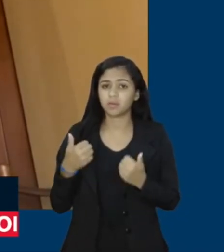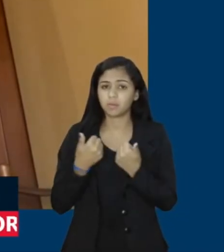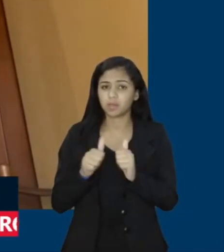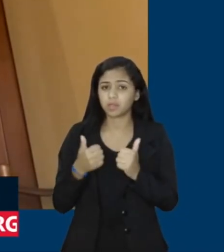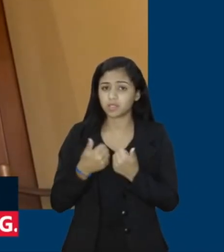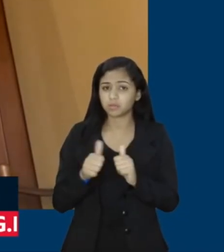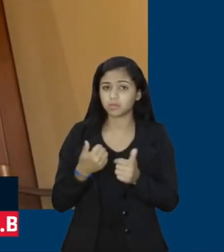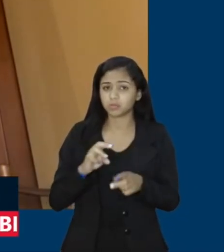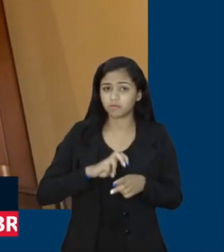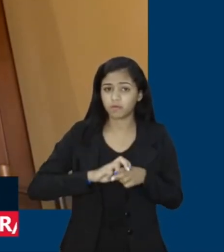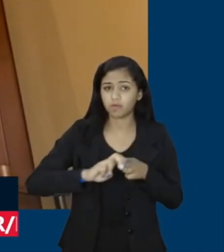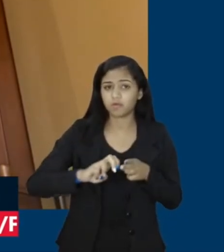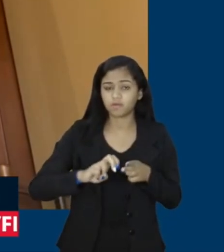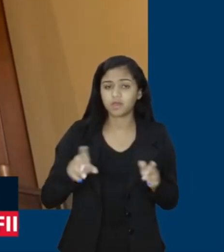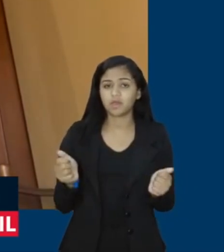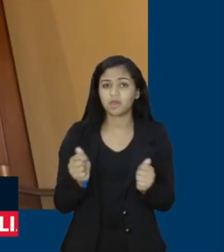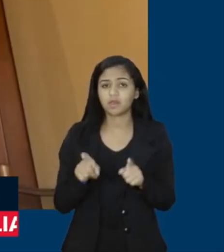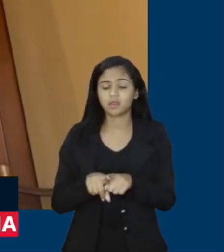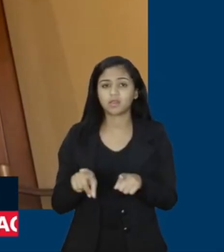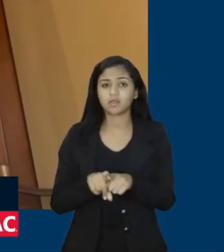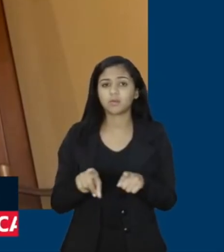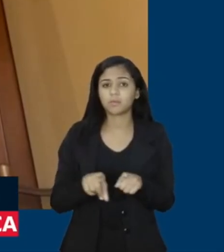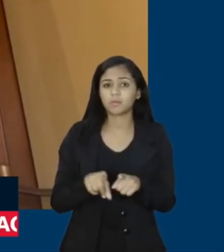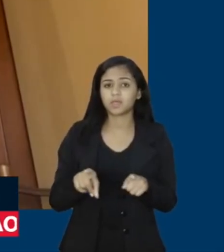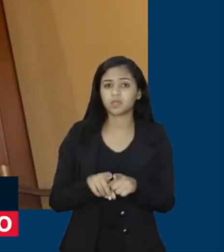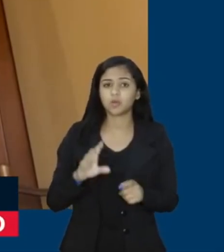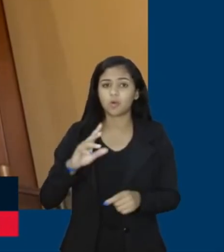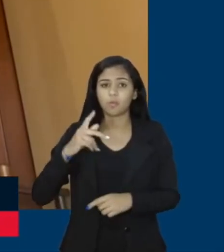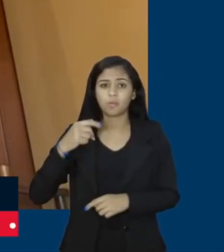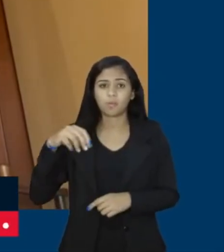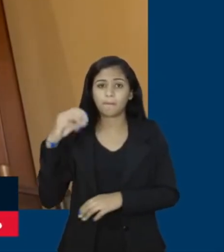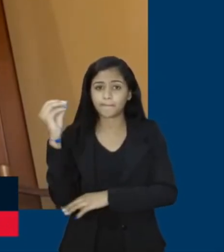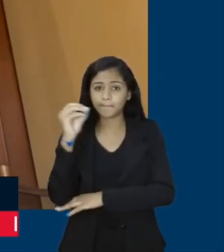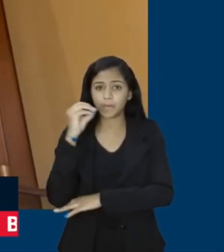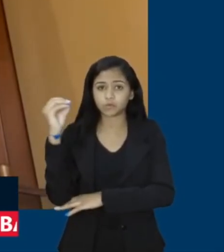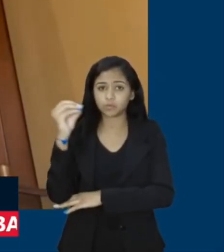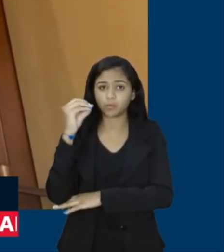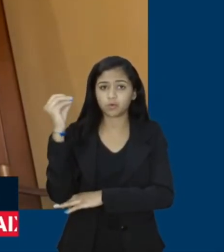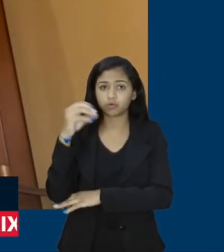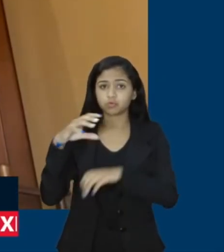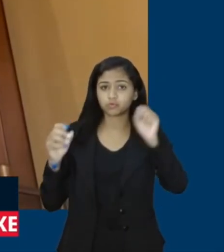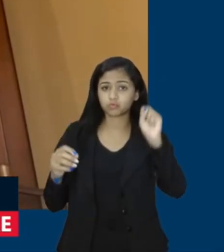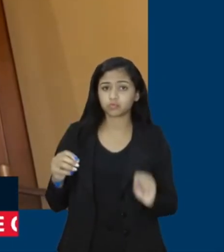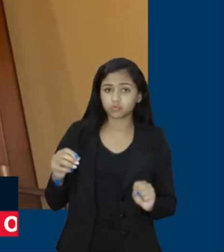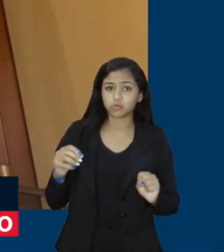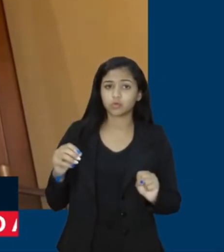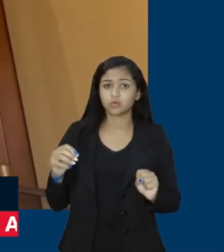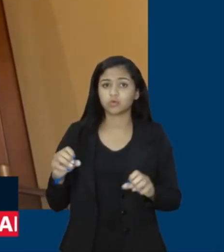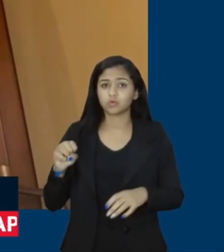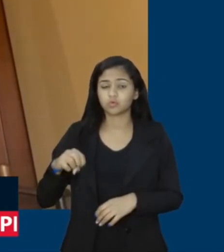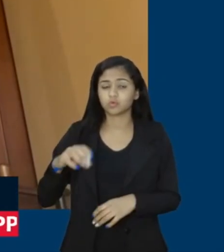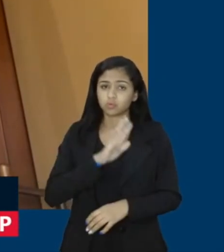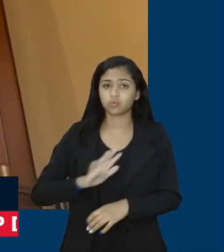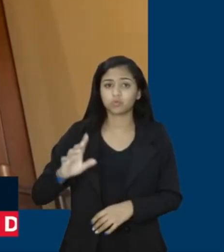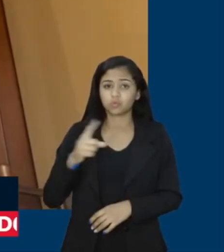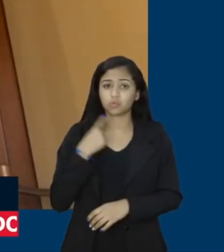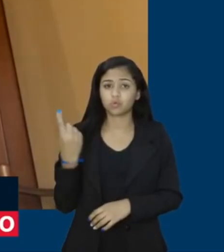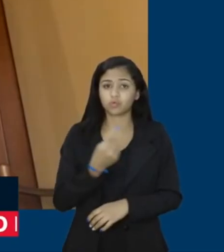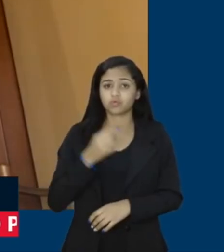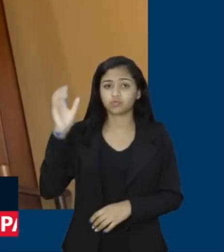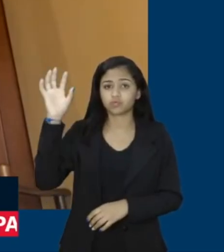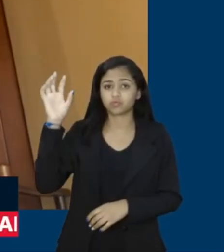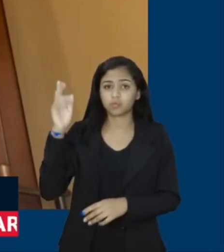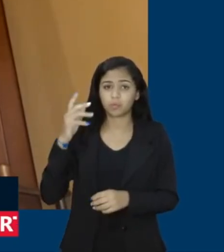ferroviário, também ao Porto de Paranaguá, ao Porto de Antonina, aos portos do sul do nosso país. Né? Nós temos